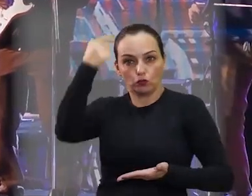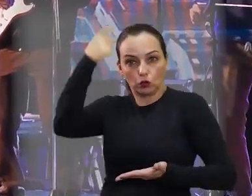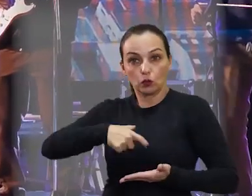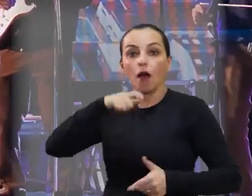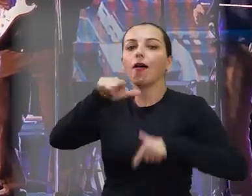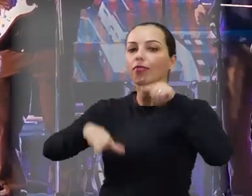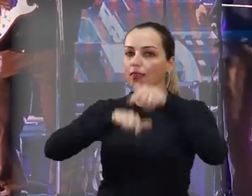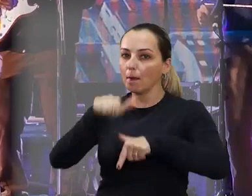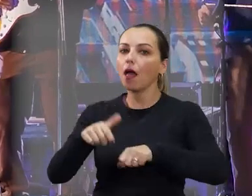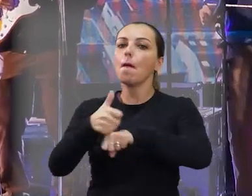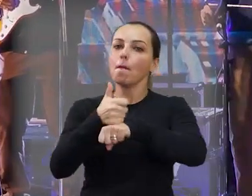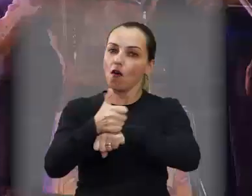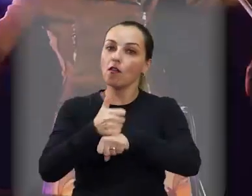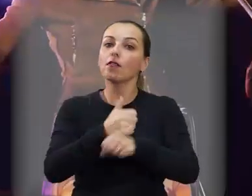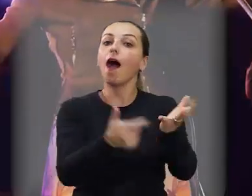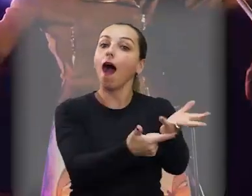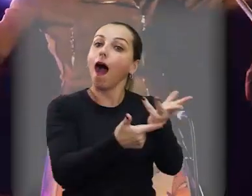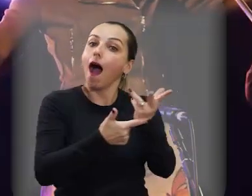Forró da Morada.